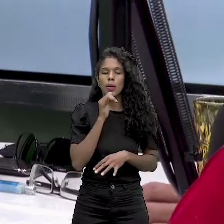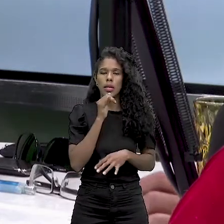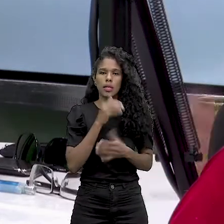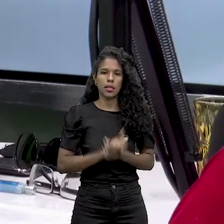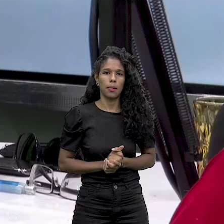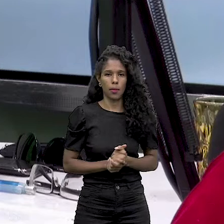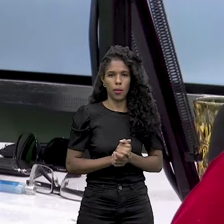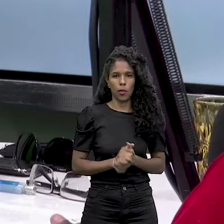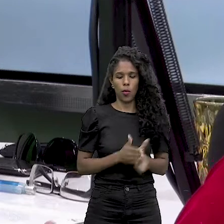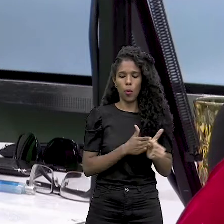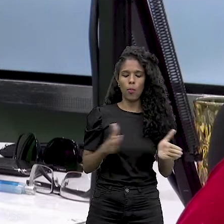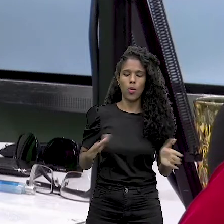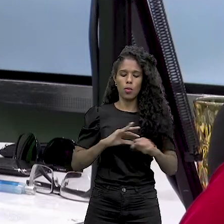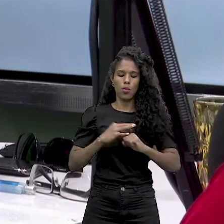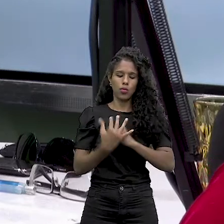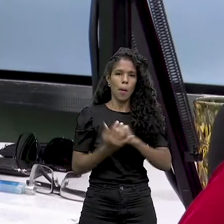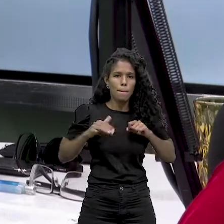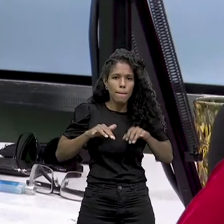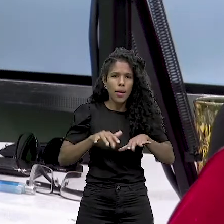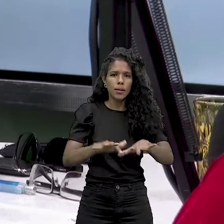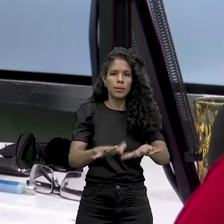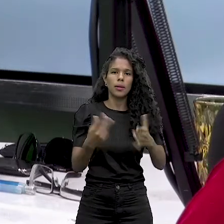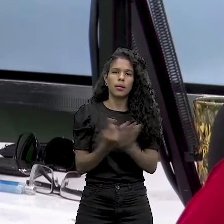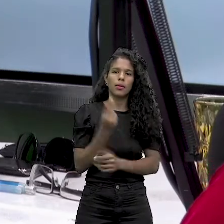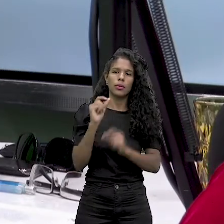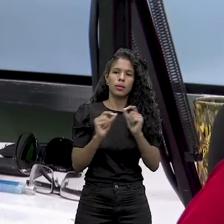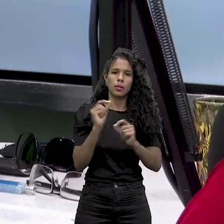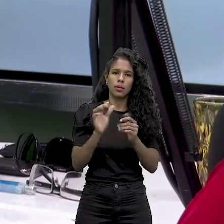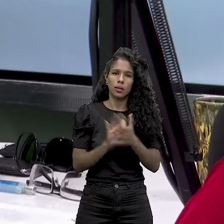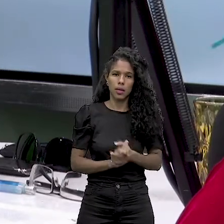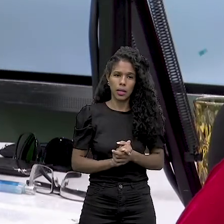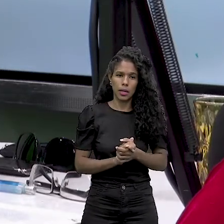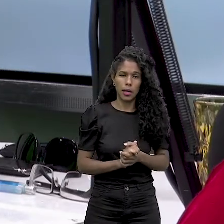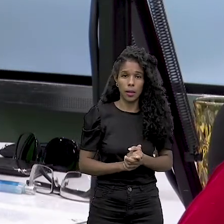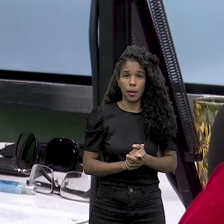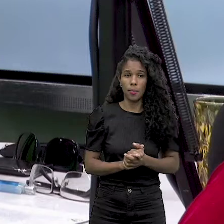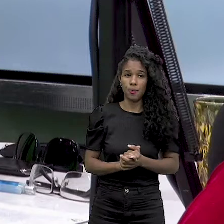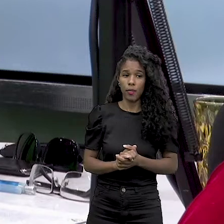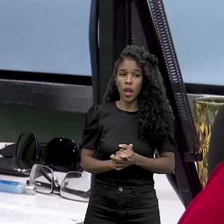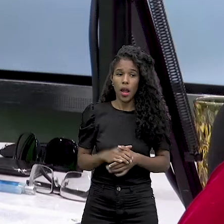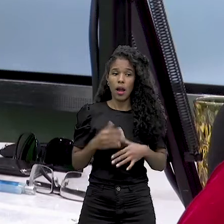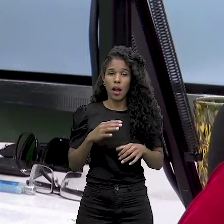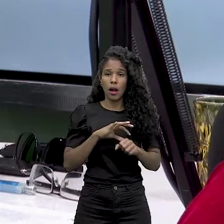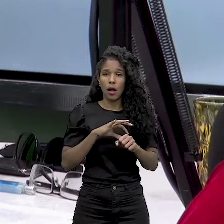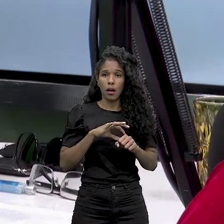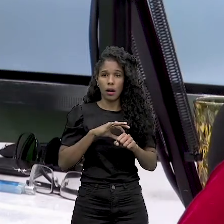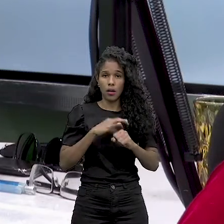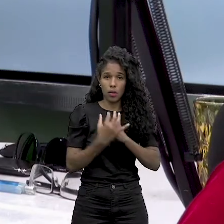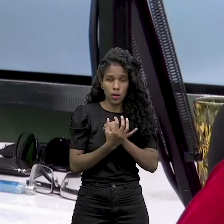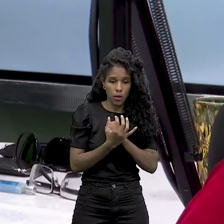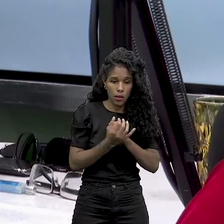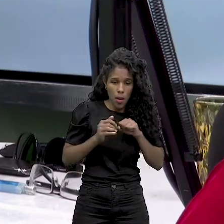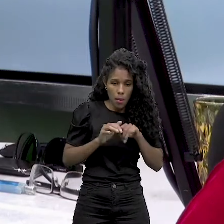de mercadorias, né? E aí você precisa de ter um organismo internacional para controlar isso. ONU, Organização Mundial